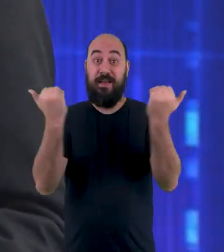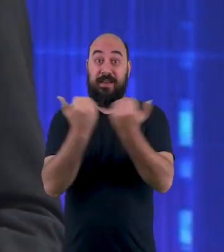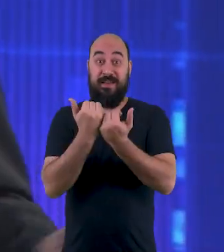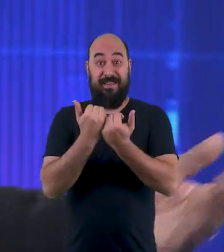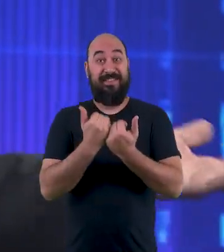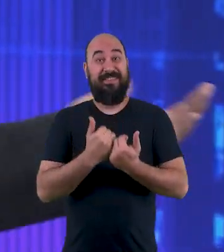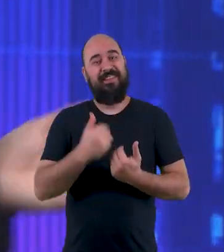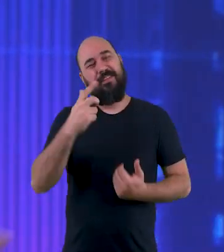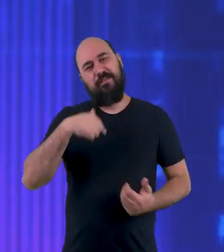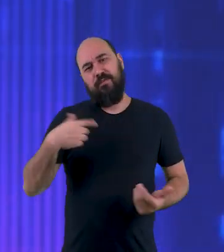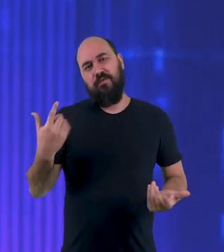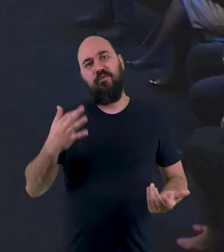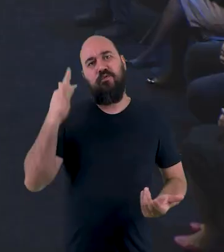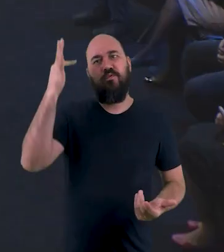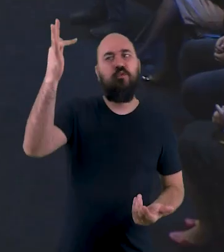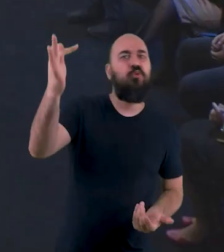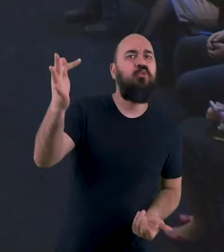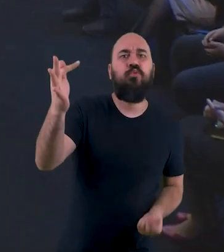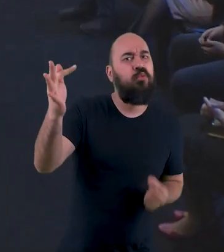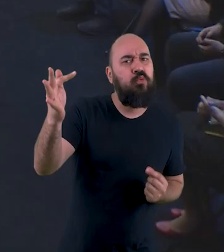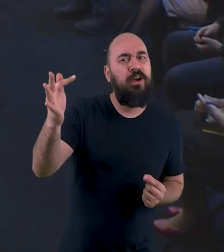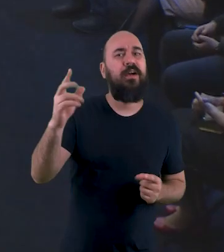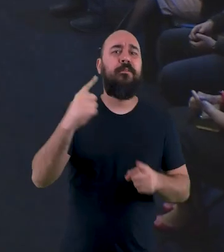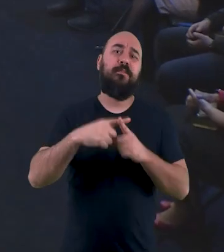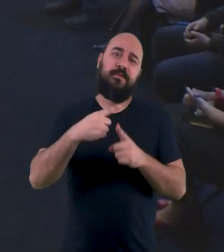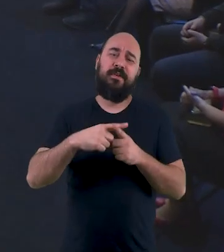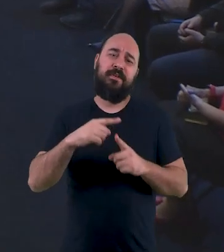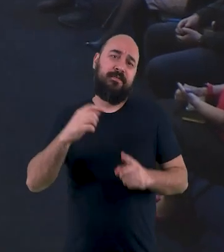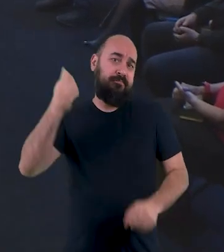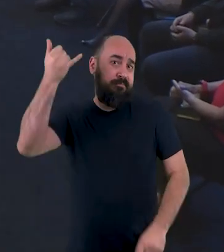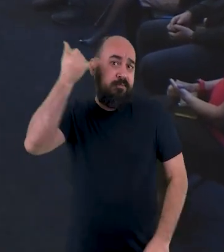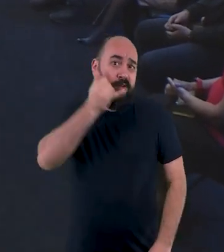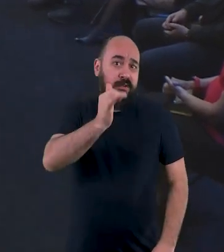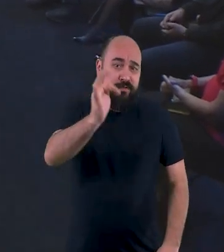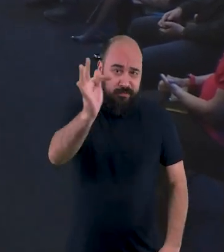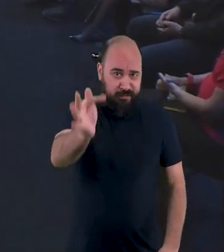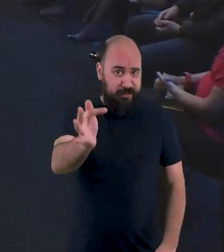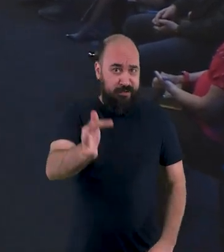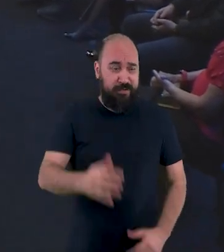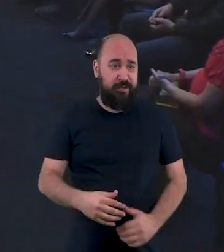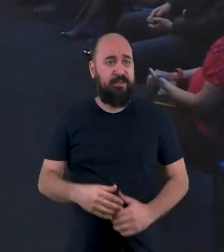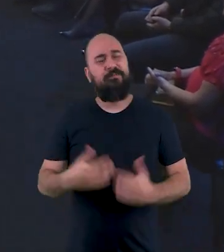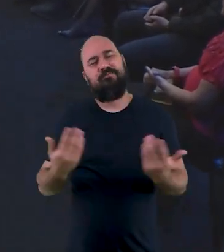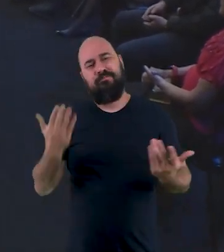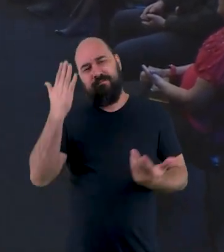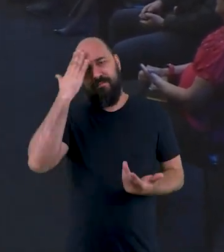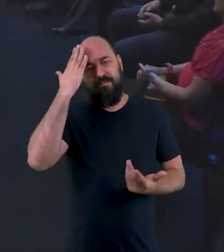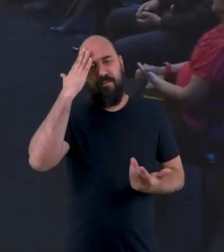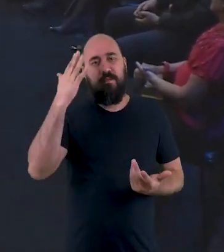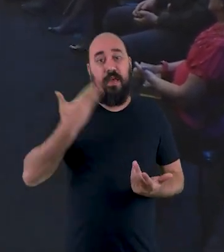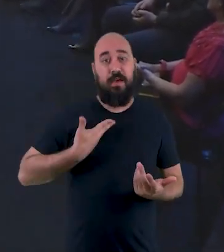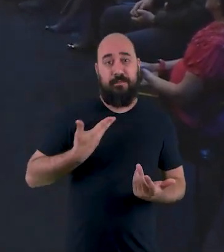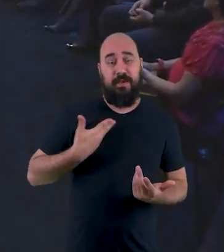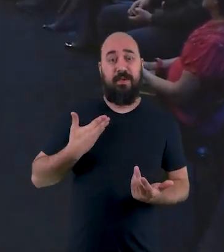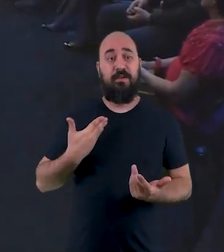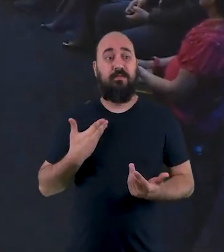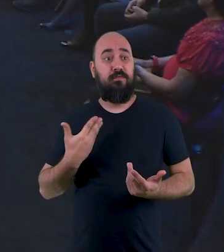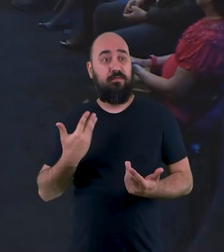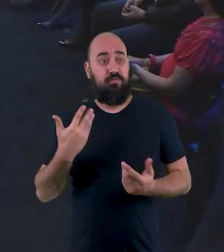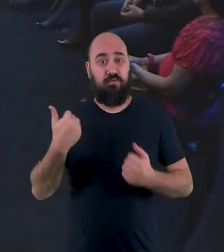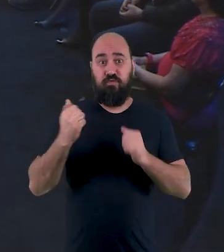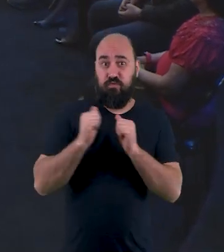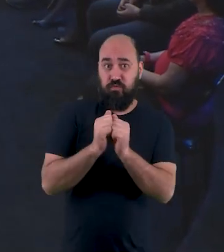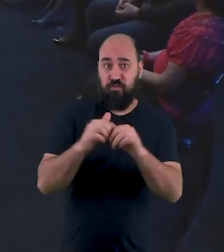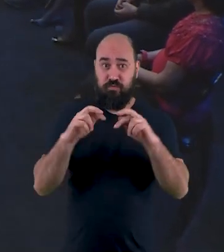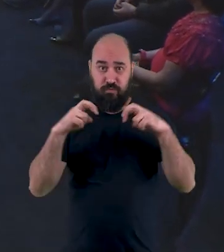profecias. Eu tenho sempre aqui comigo amigos que nos acompanham nas gravações, pessoas que amam a Bíblia, que gostam da palavra do Senhor. Vocês